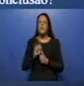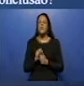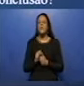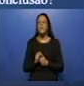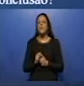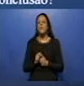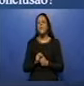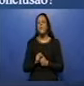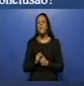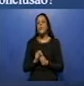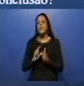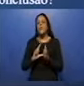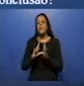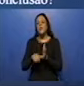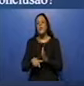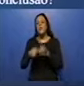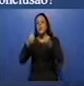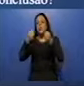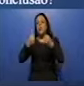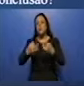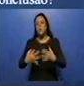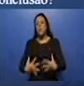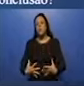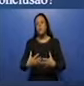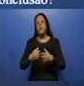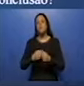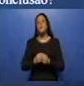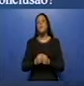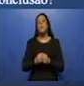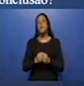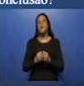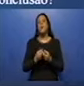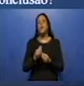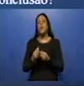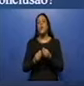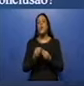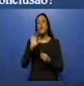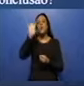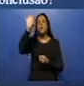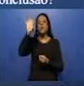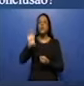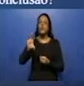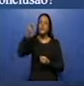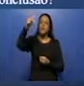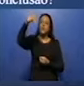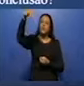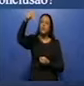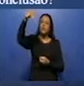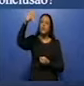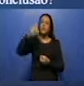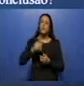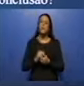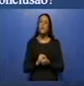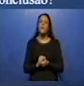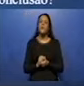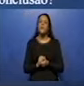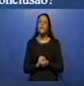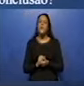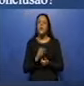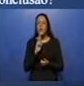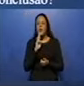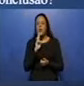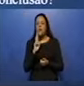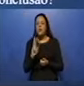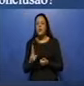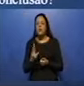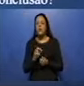lembrem, nós vamos explicar essas subregiões do nordeste. Então, nós temos como resposta